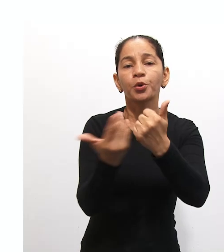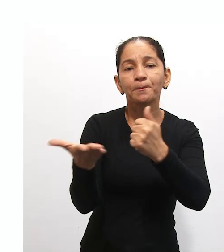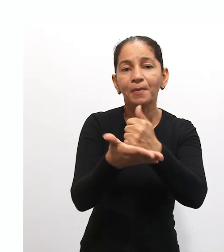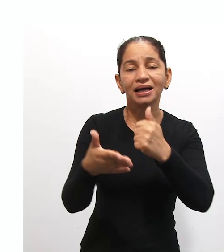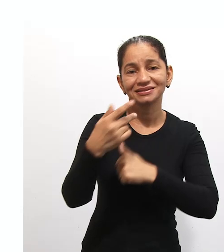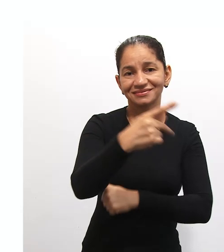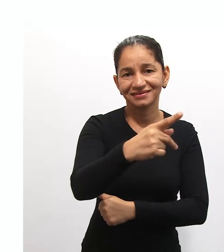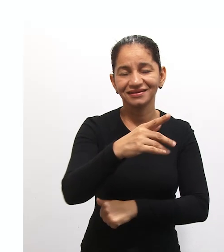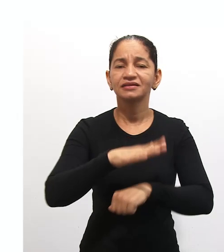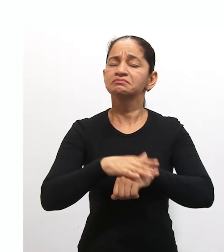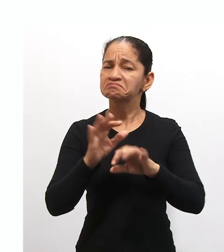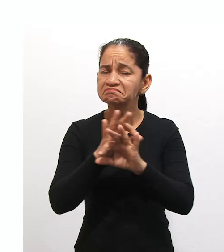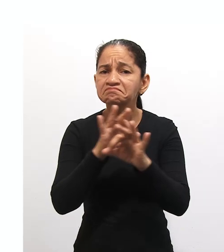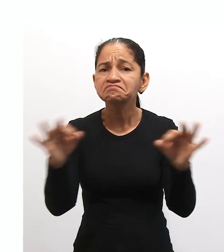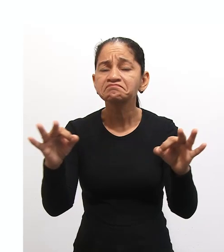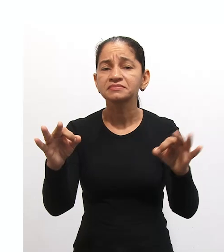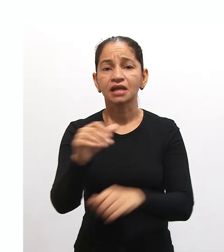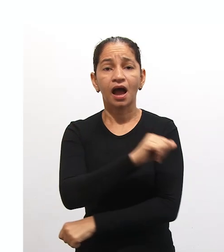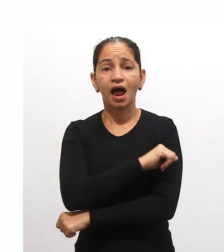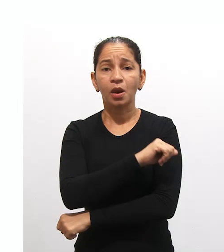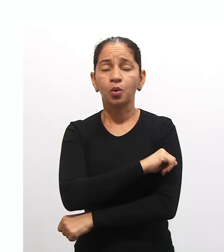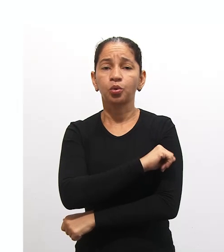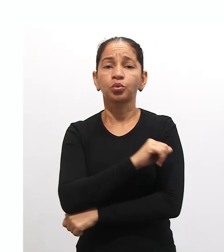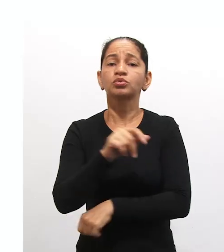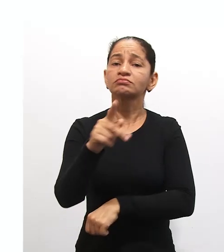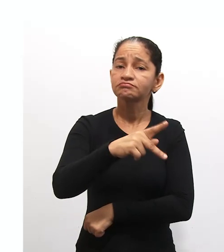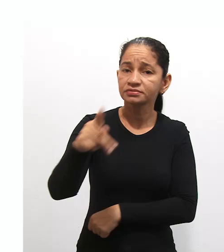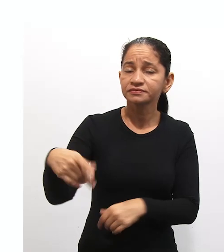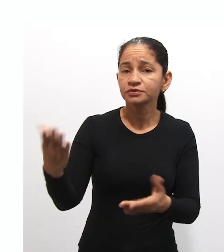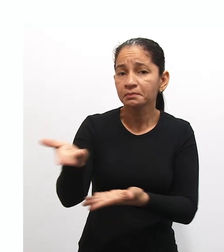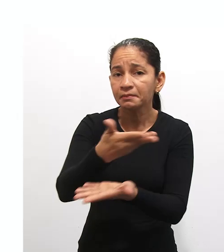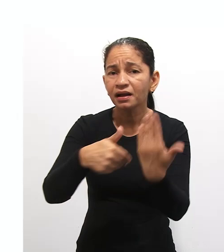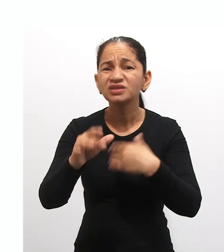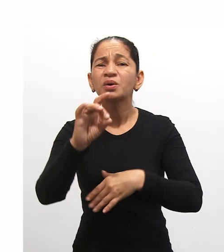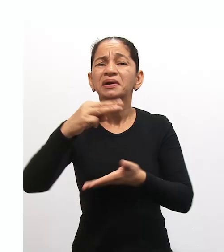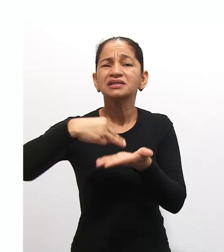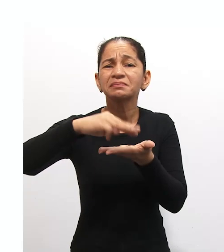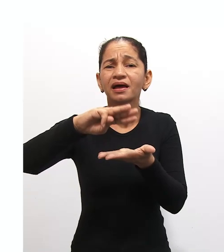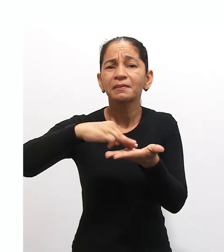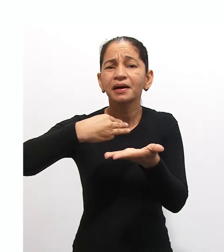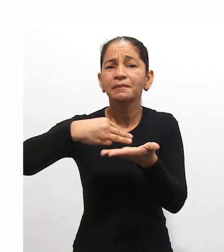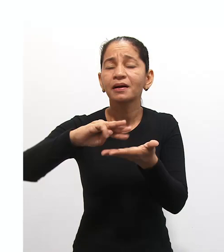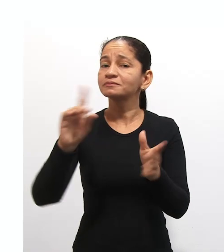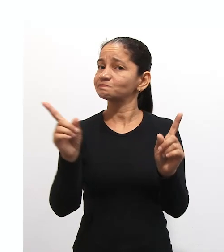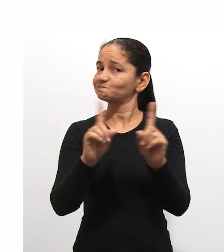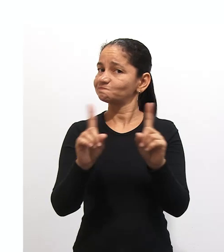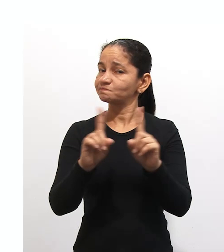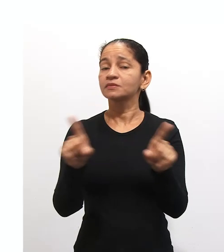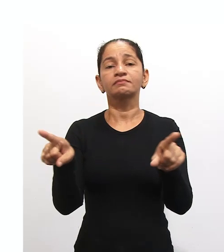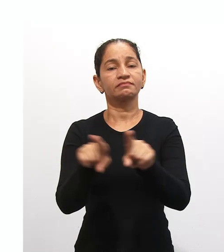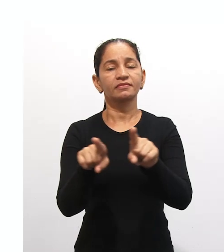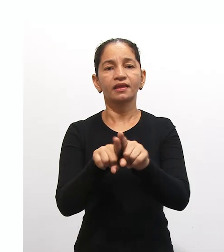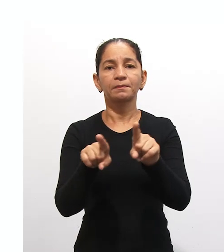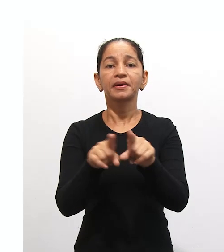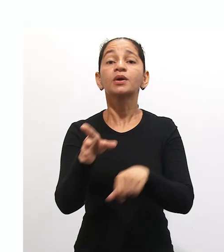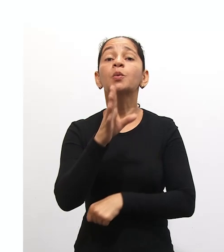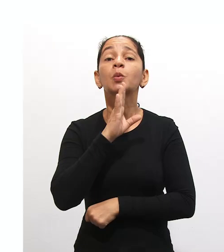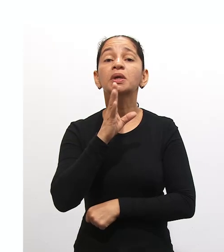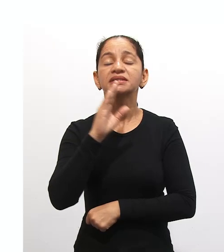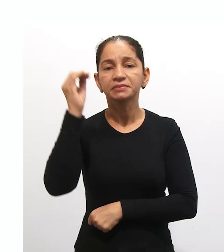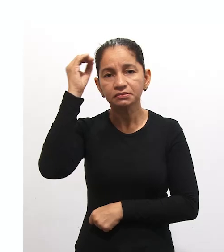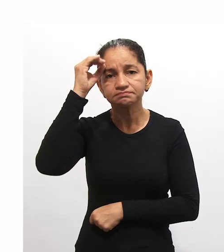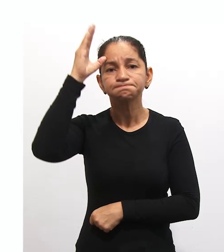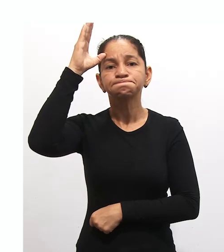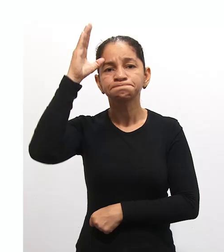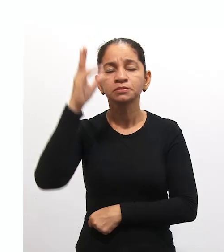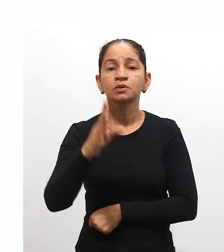equipe técnica. Interação eficaz, implícita, não apenas trocar mensagem, mas também construir um